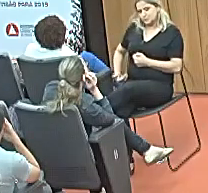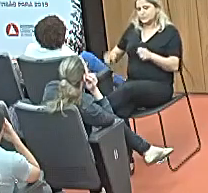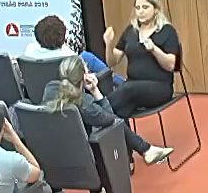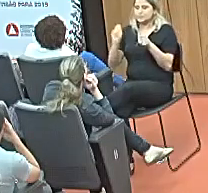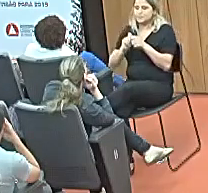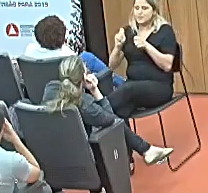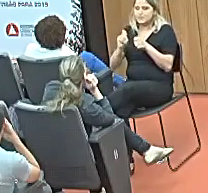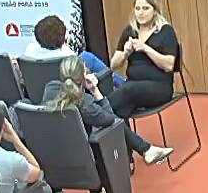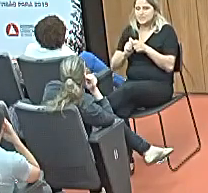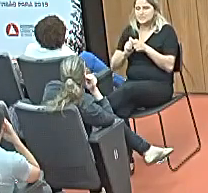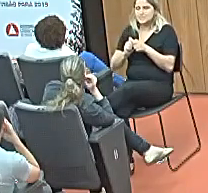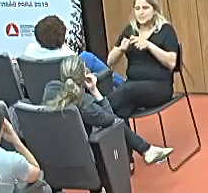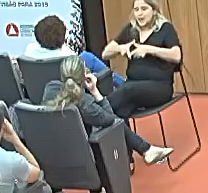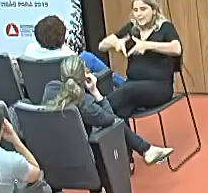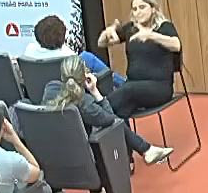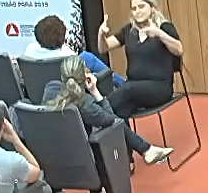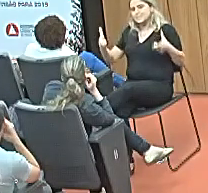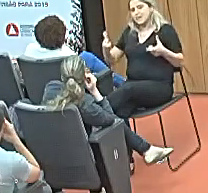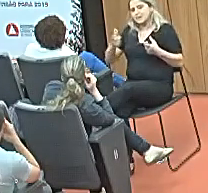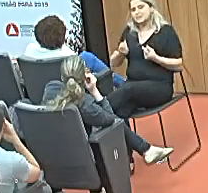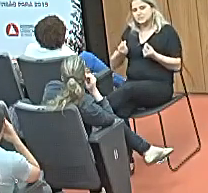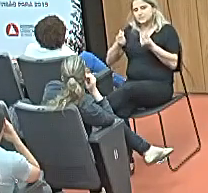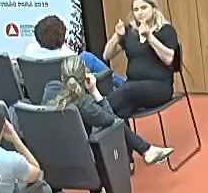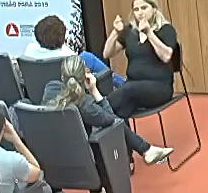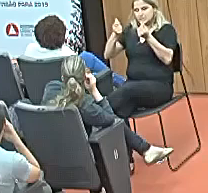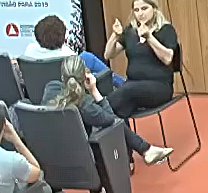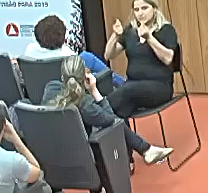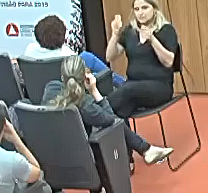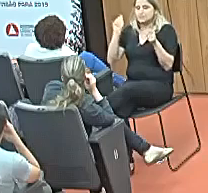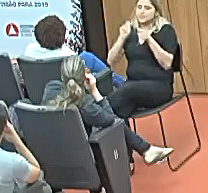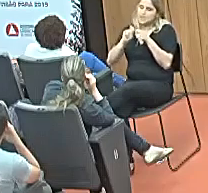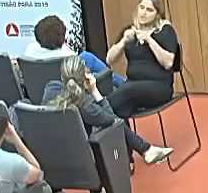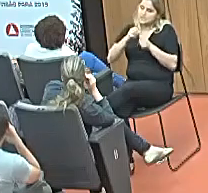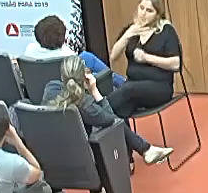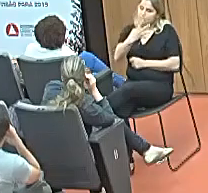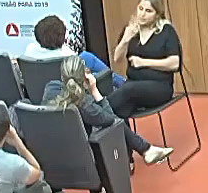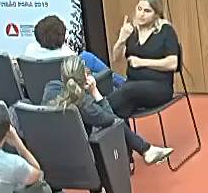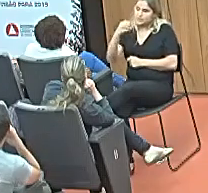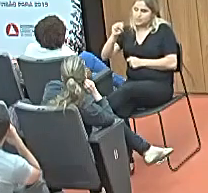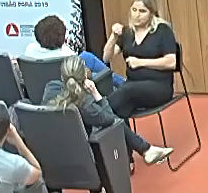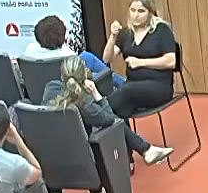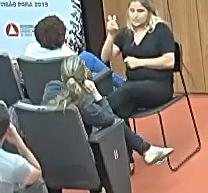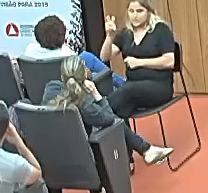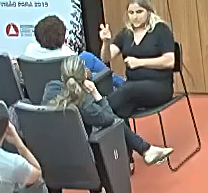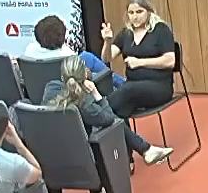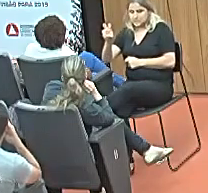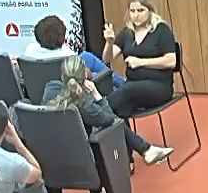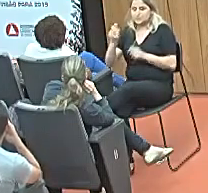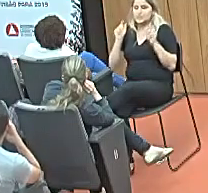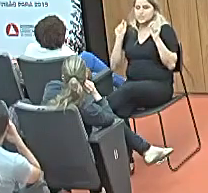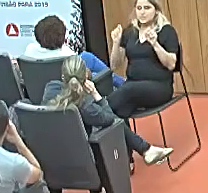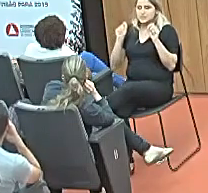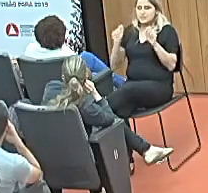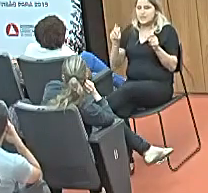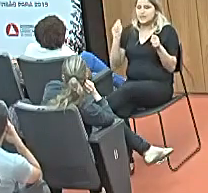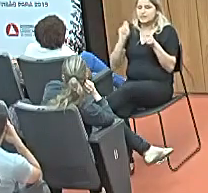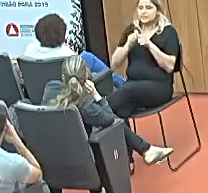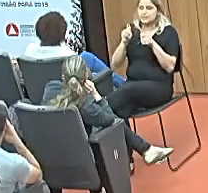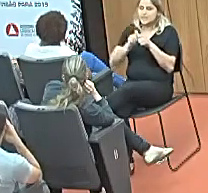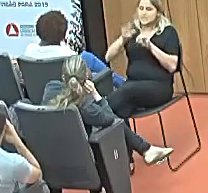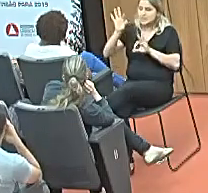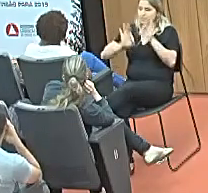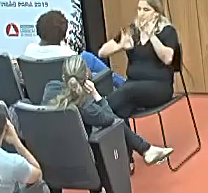físicas e financeiras da ação 4185 que a elaboração de